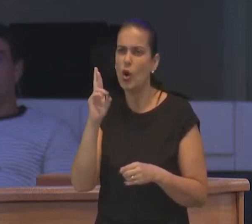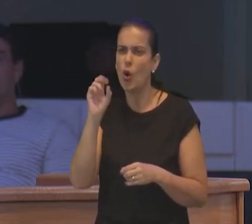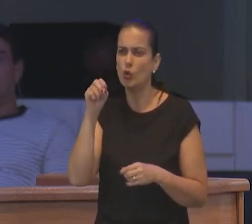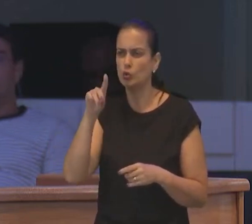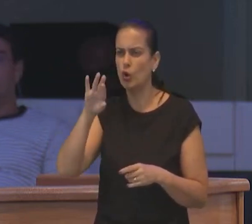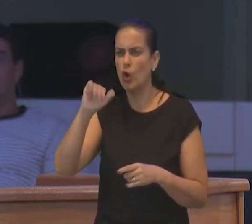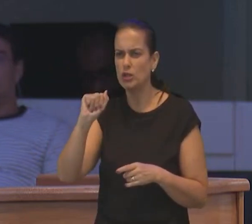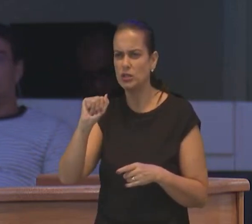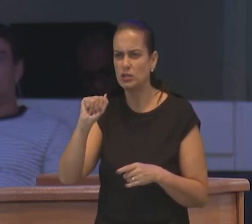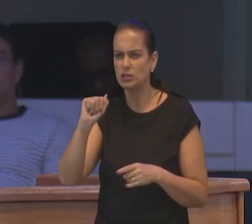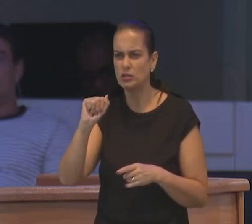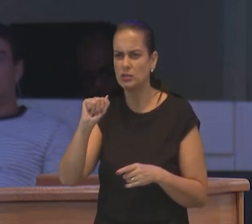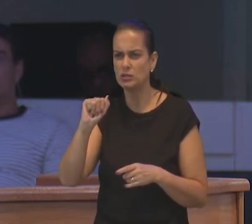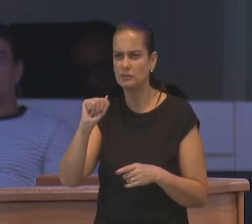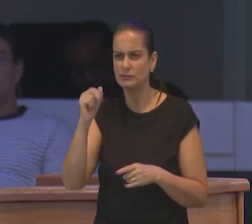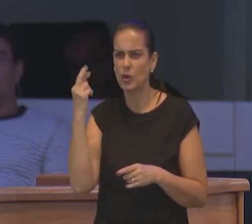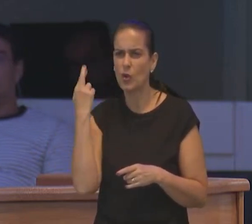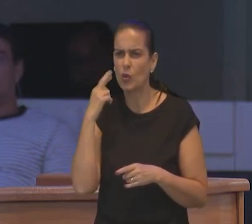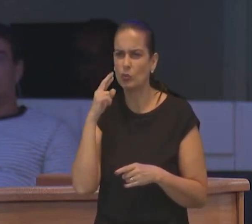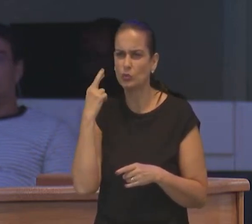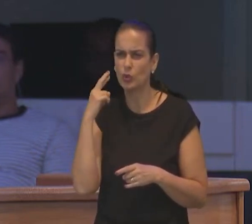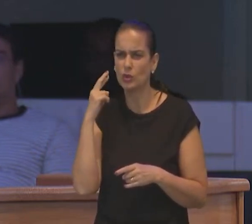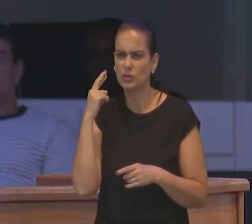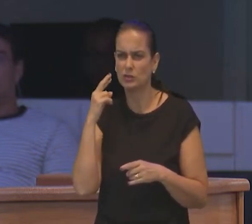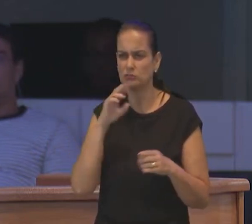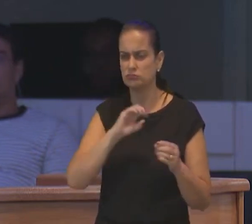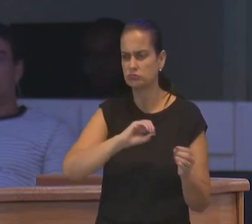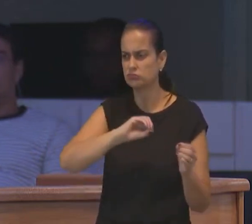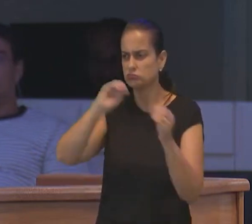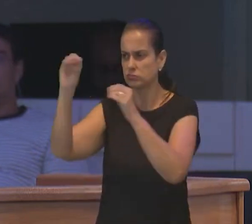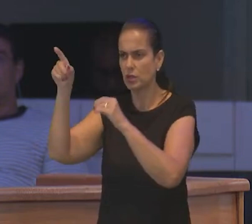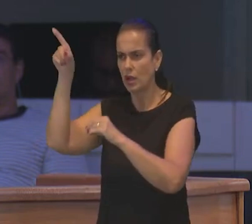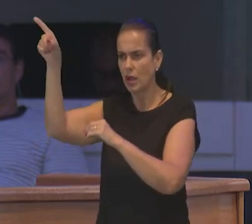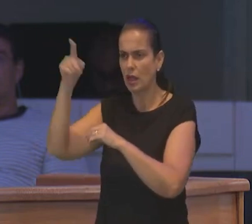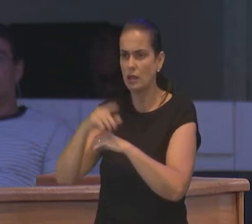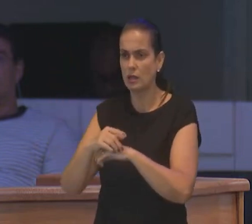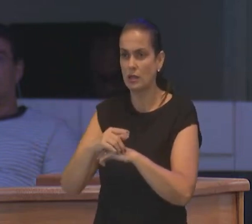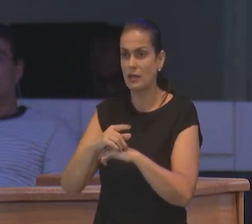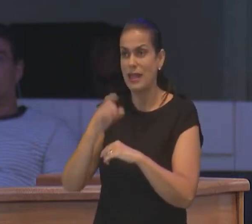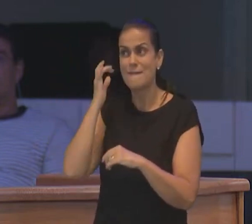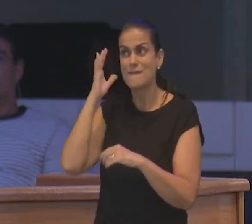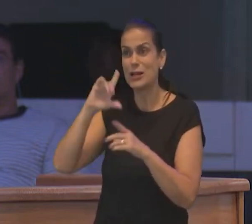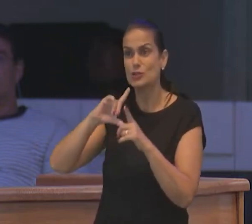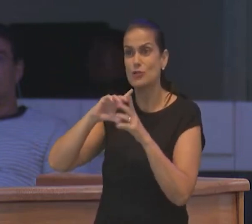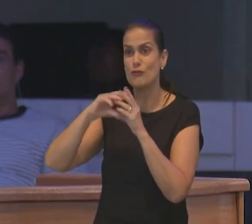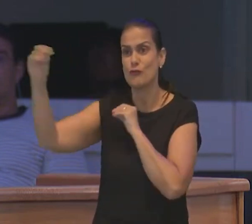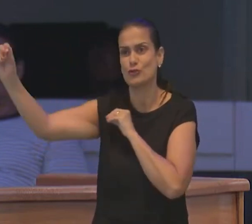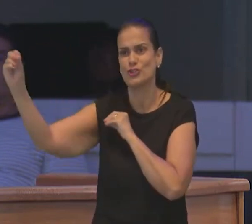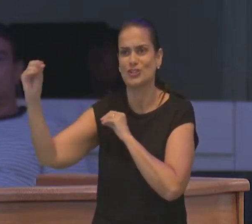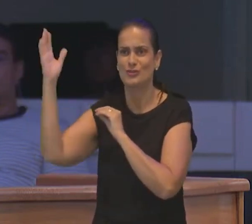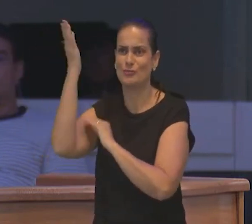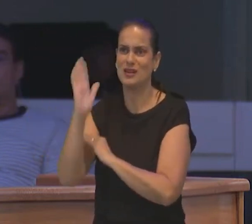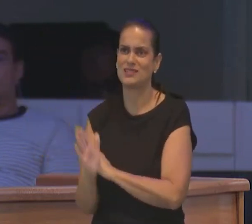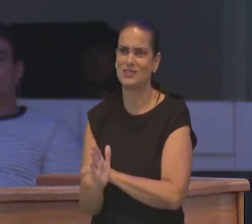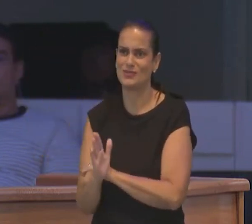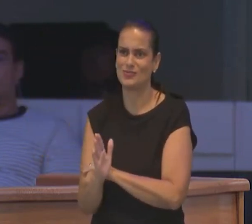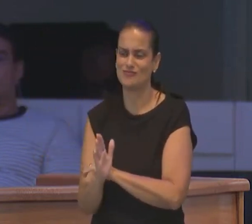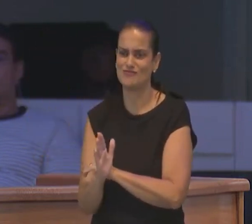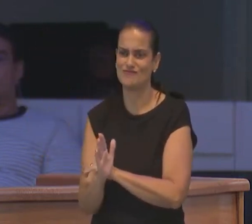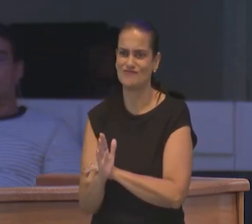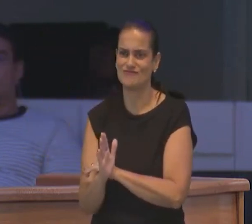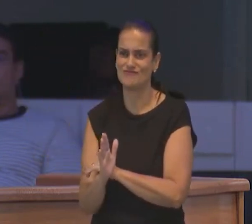outros países. E se tiver alguma fuga, vai embora. Campo Grande do mesmo